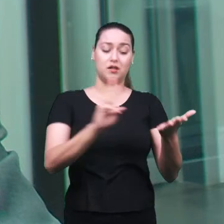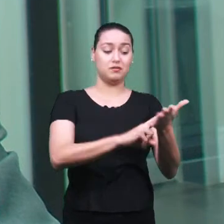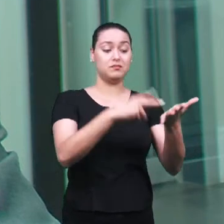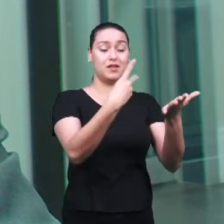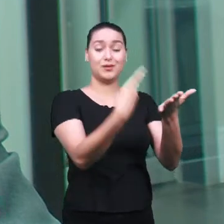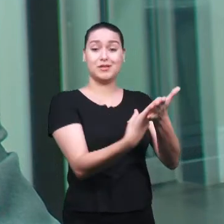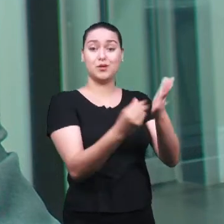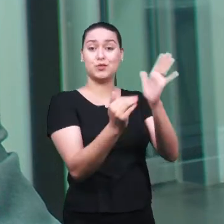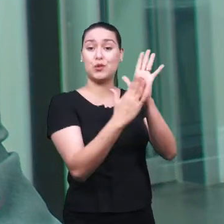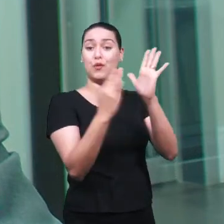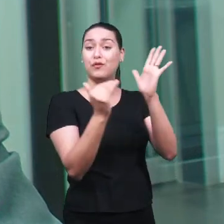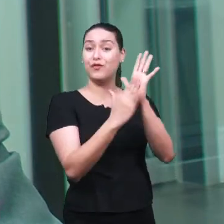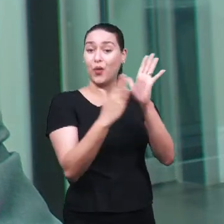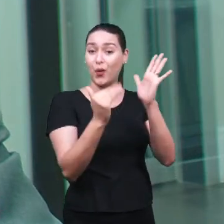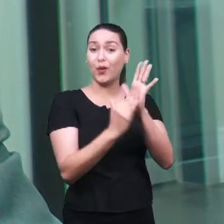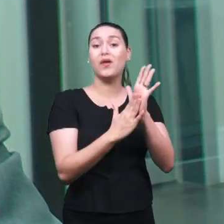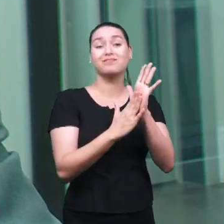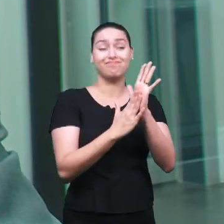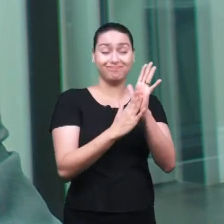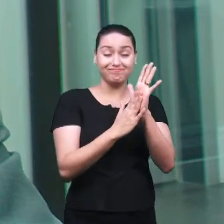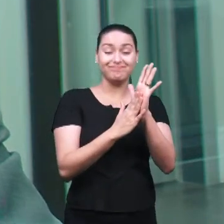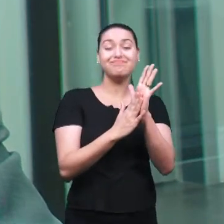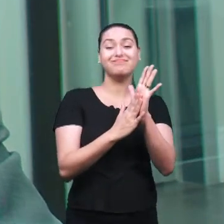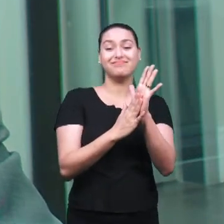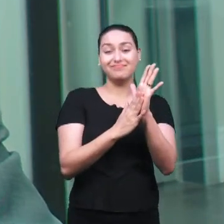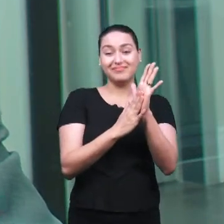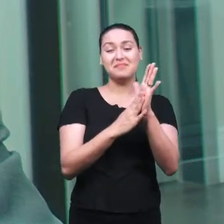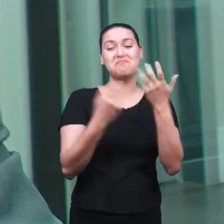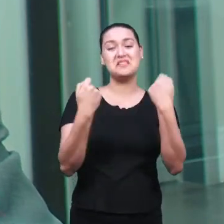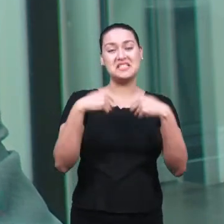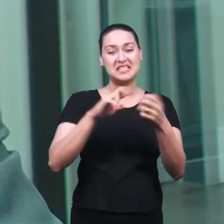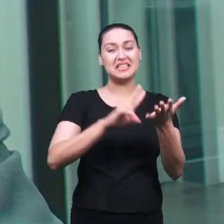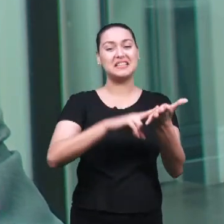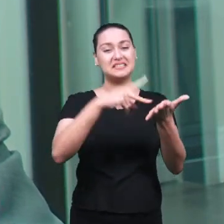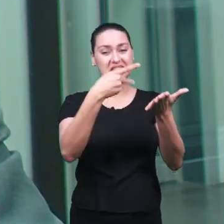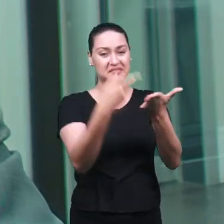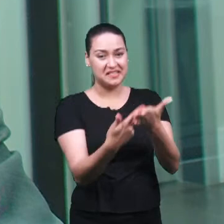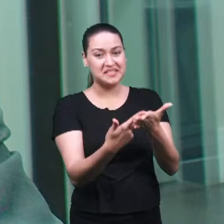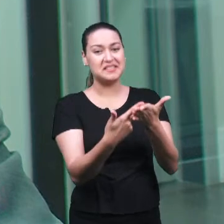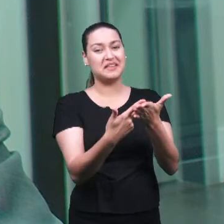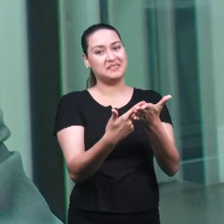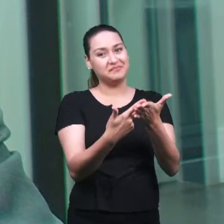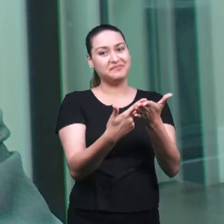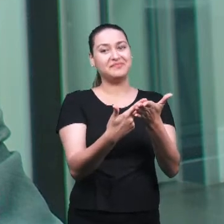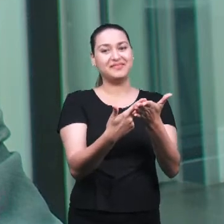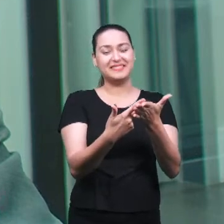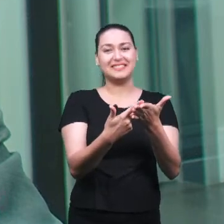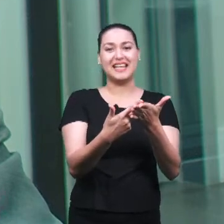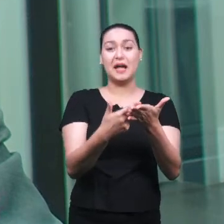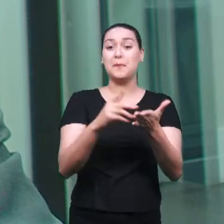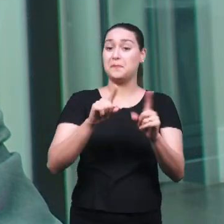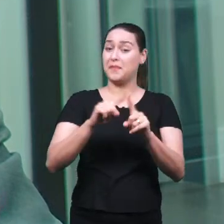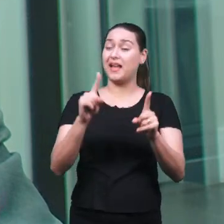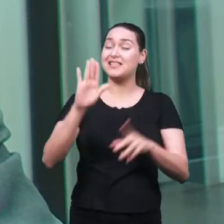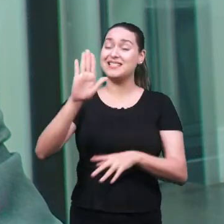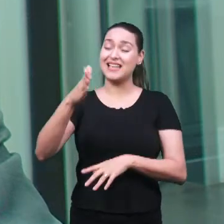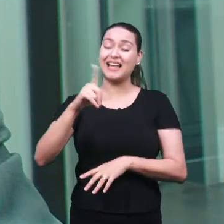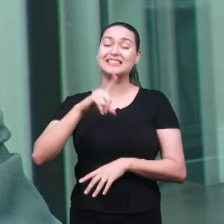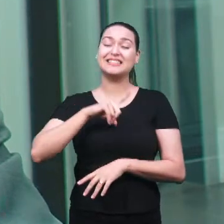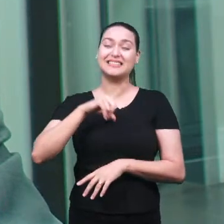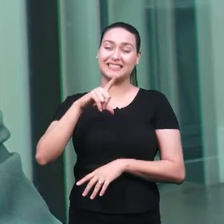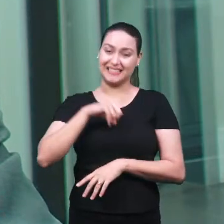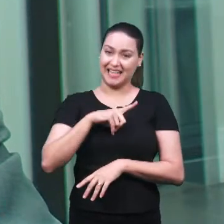de louvores revelados, já traduzidos para o alemão. né? Então o Senhor tem